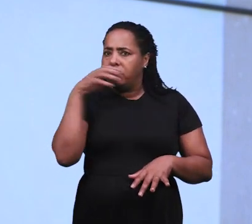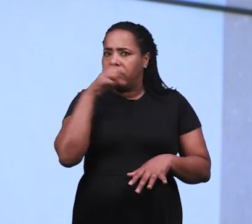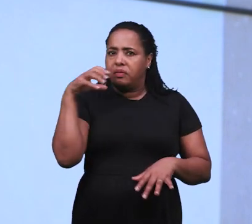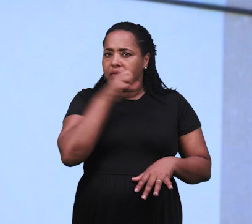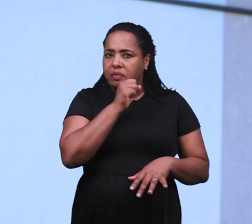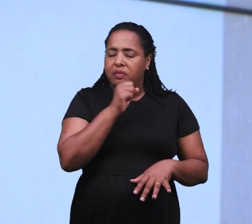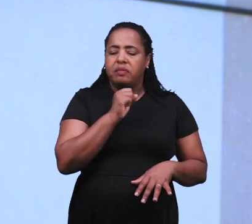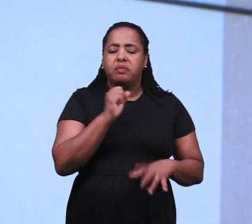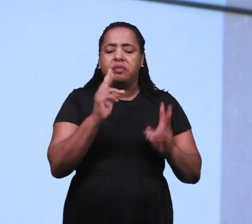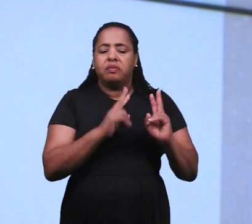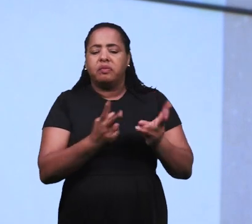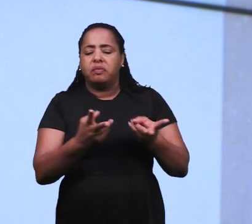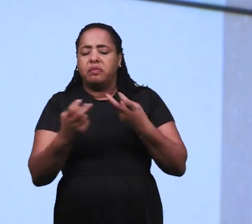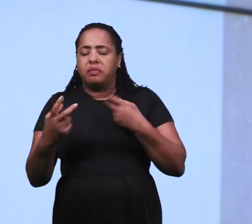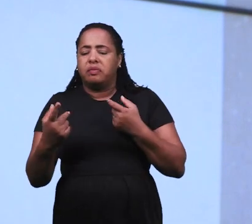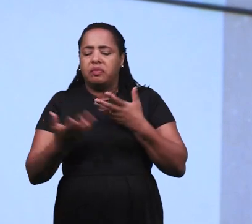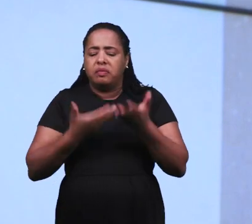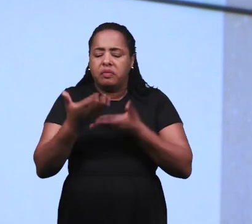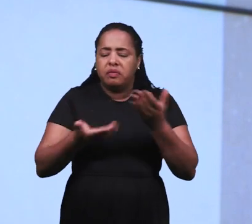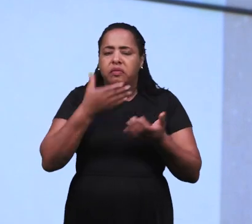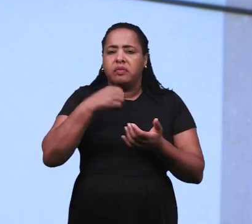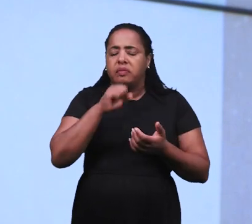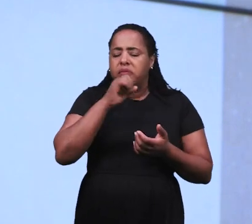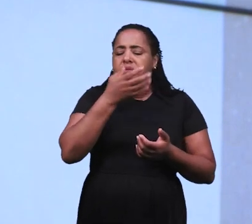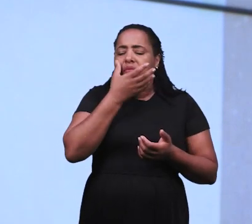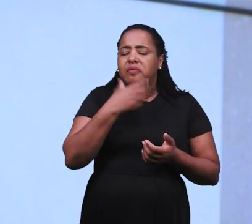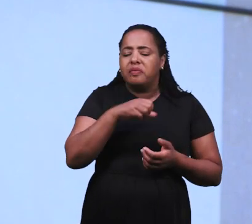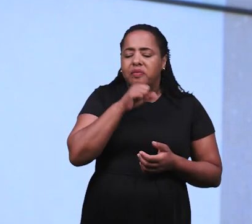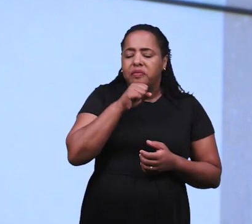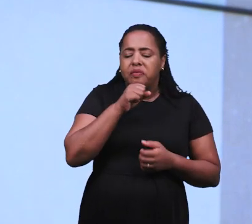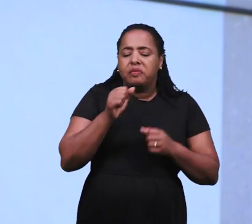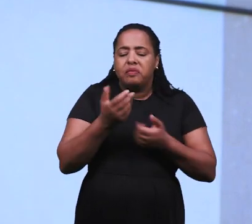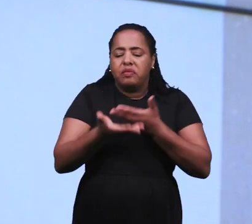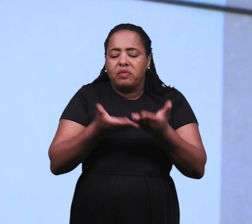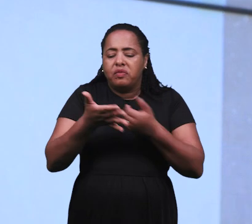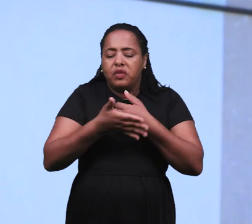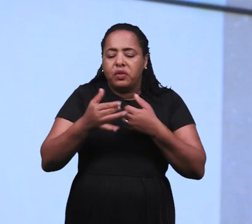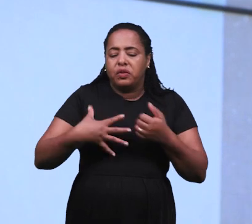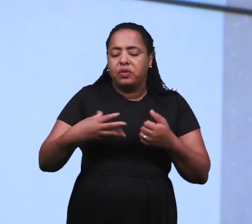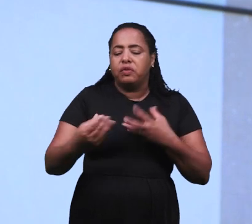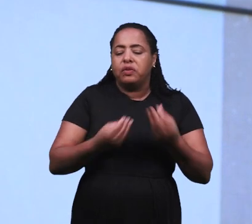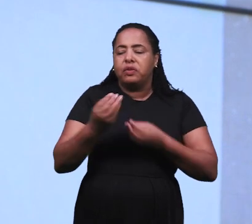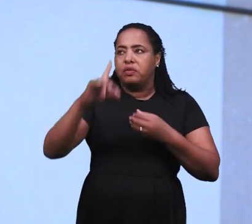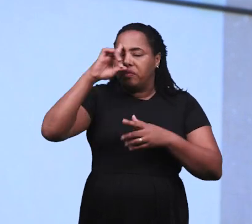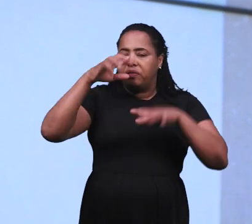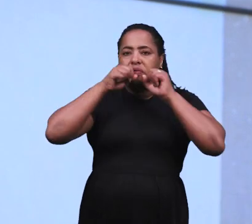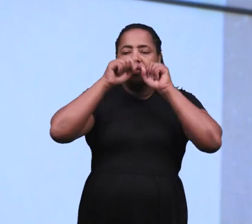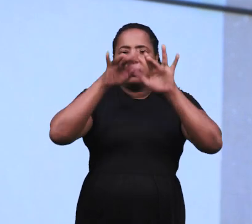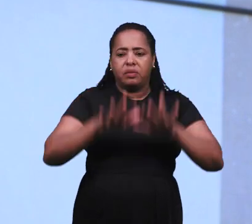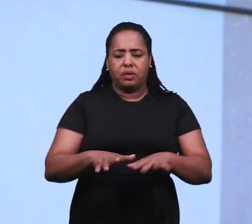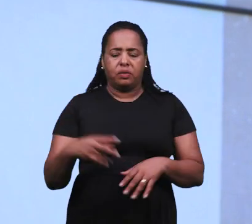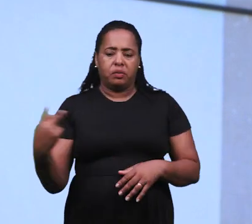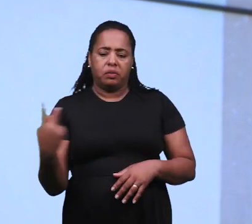você vê o zelo, né? Assim, pais zelosos, como que Deus abençoa. Eles imediatamente entraram